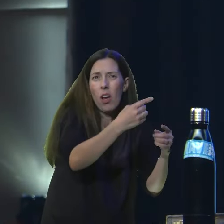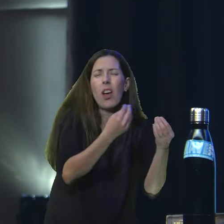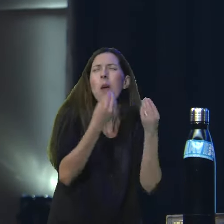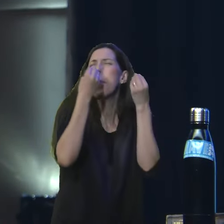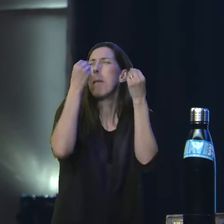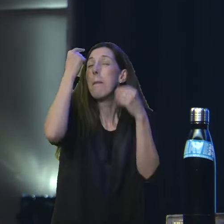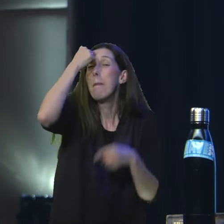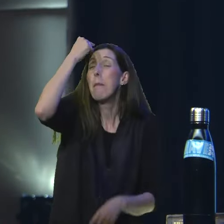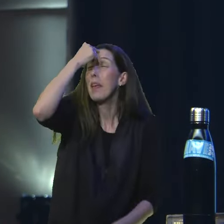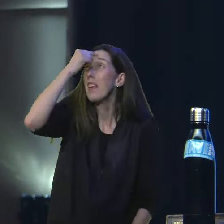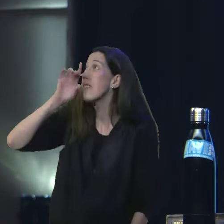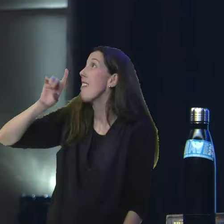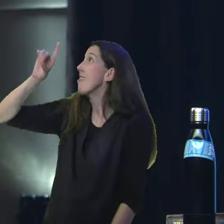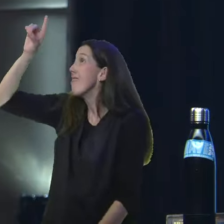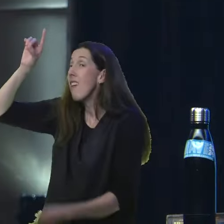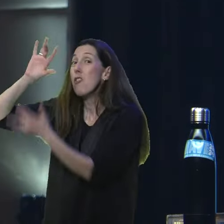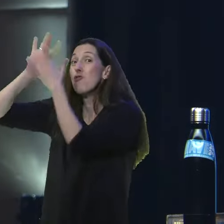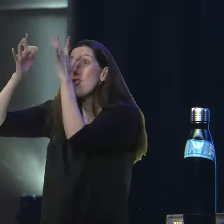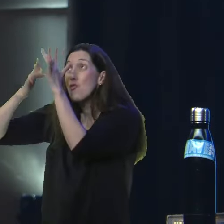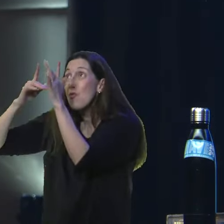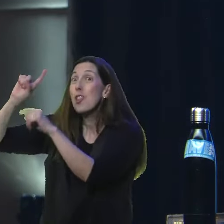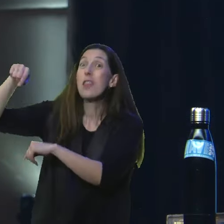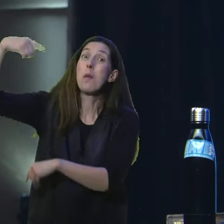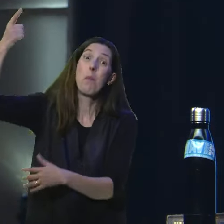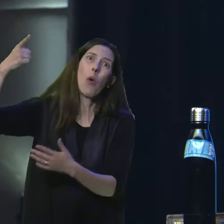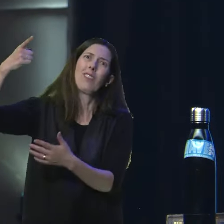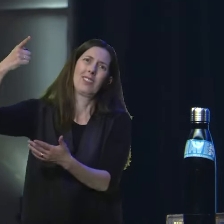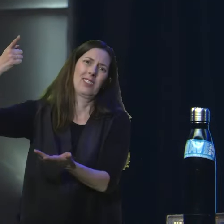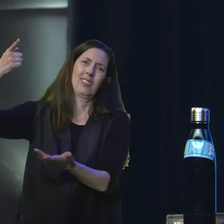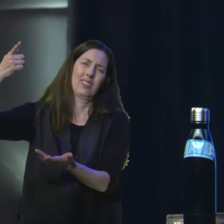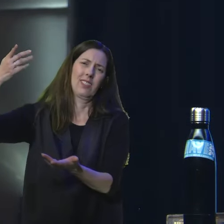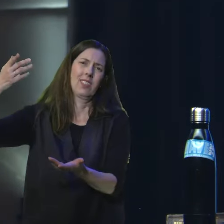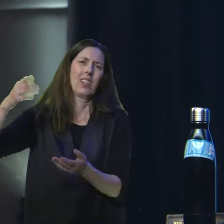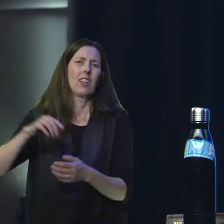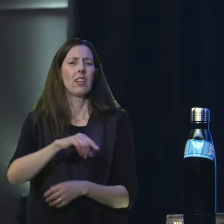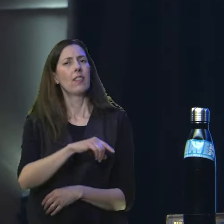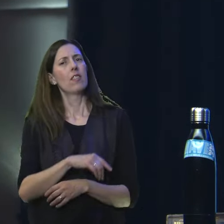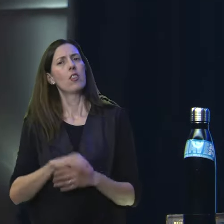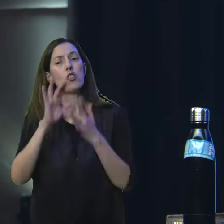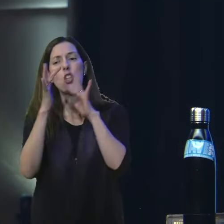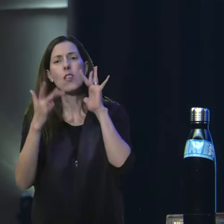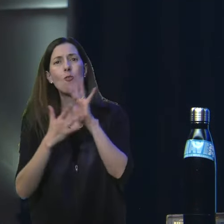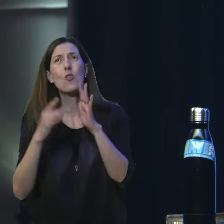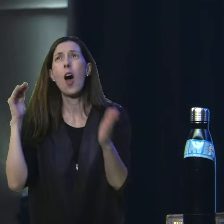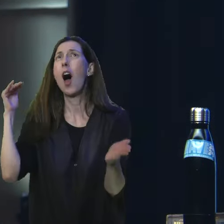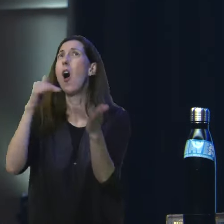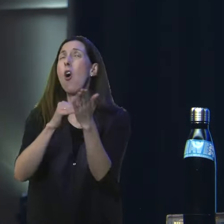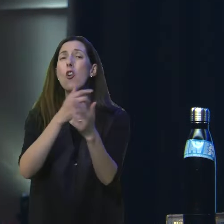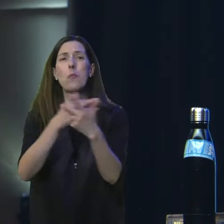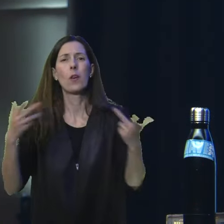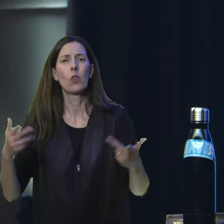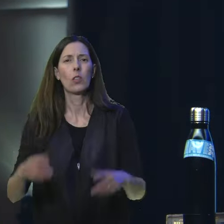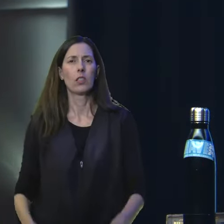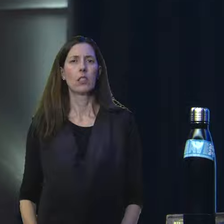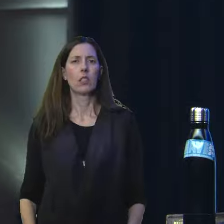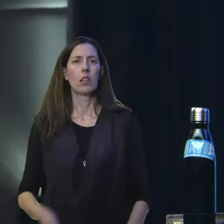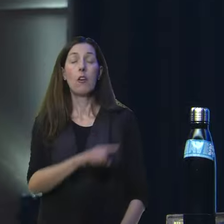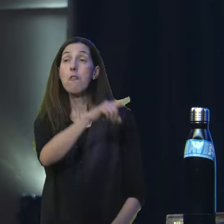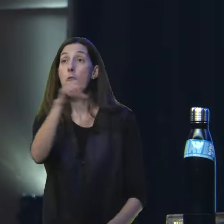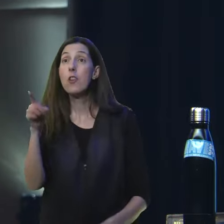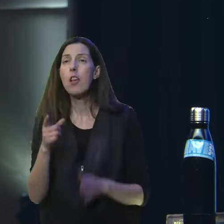para depois, não deixa Jesus ser a última coisa do seu dia, pelo amor de Deus. Não faz devocional antes de dormir,